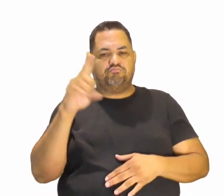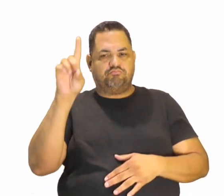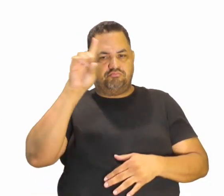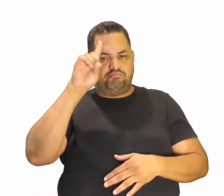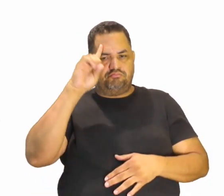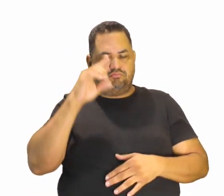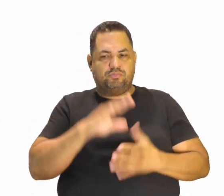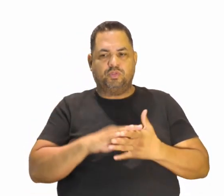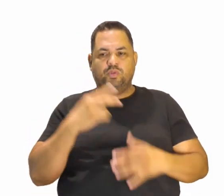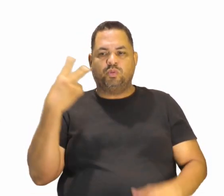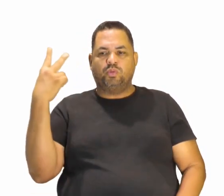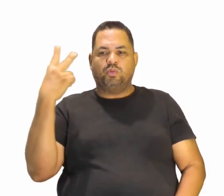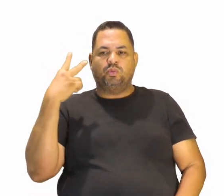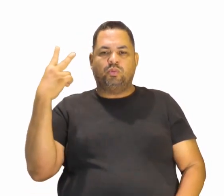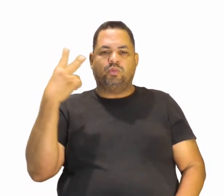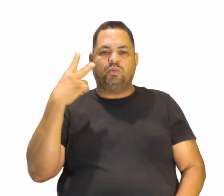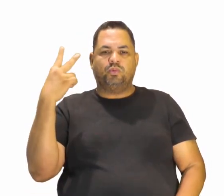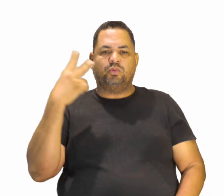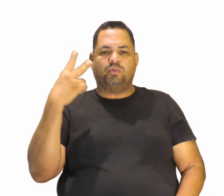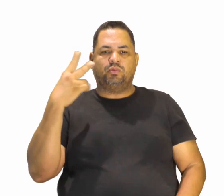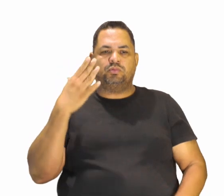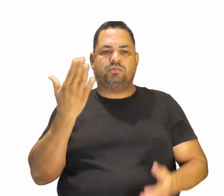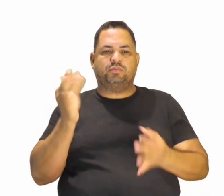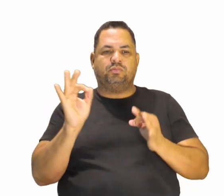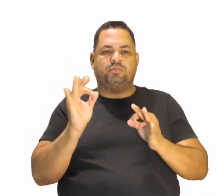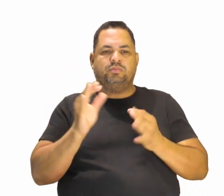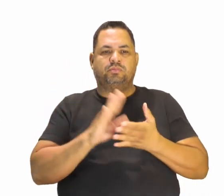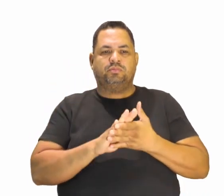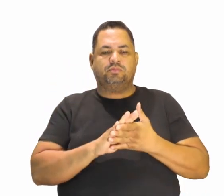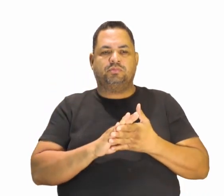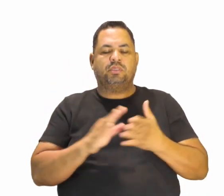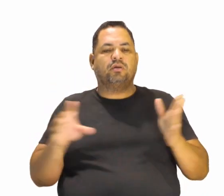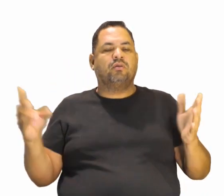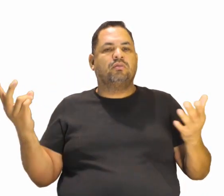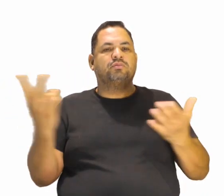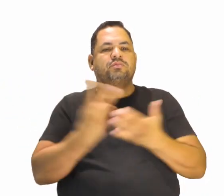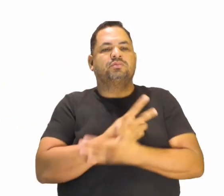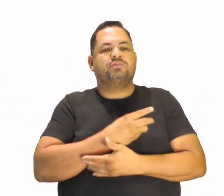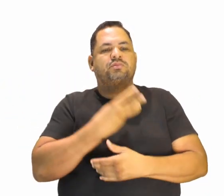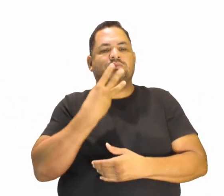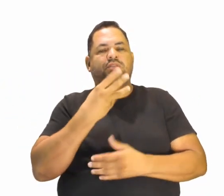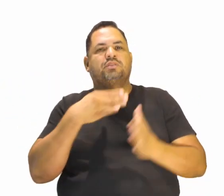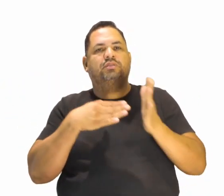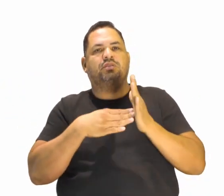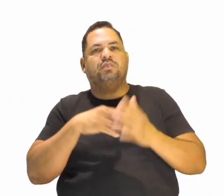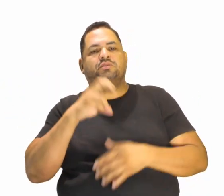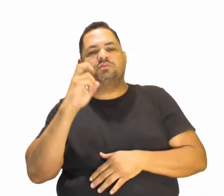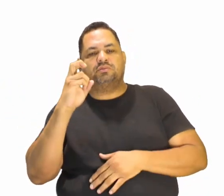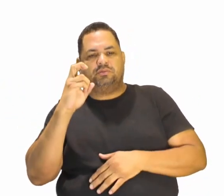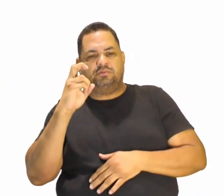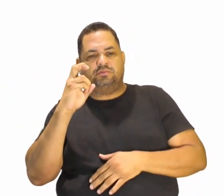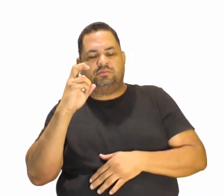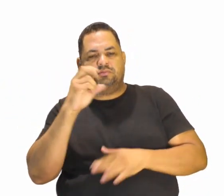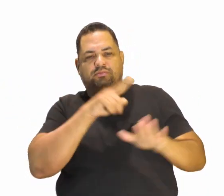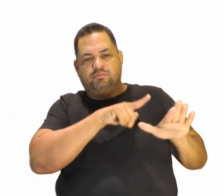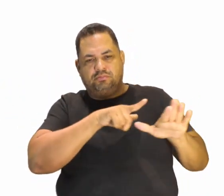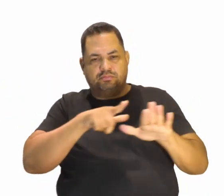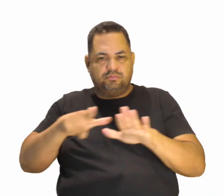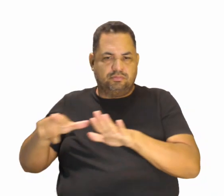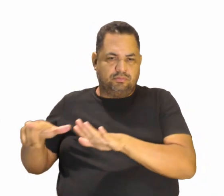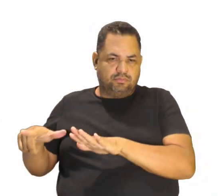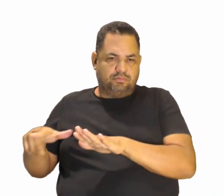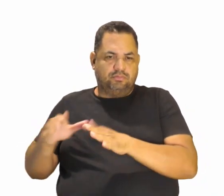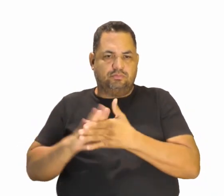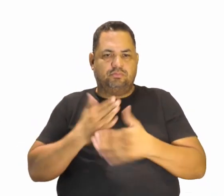no segundo nível, essas atividades deverão acontecer aí de 3 a 5 vezes por semana. Nós temos aqui